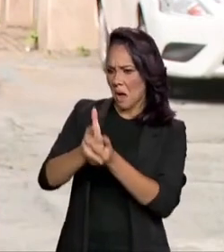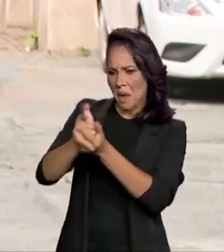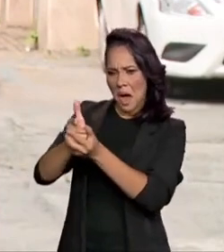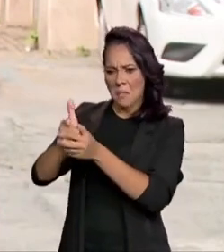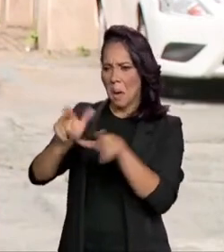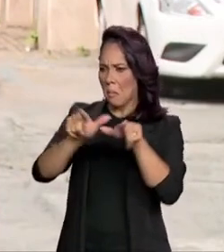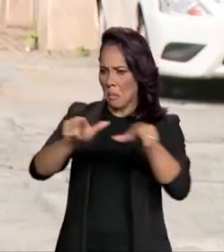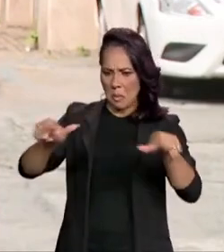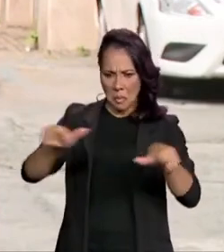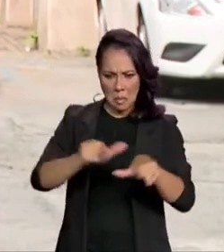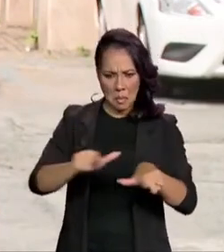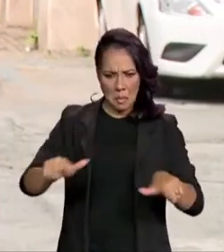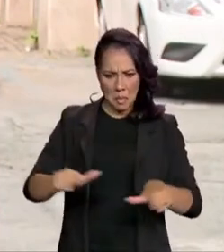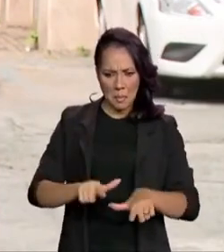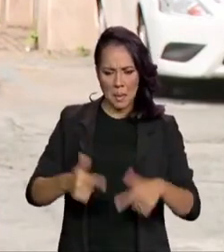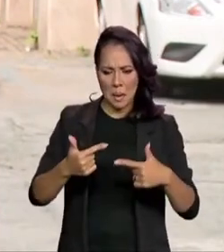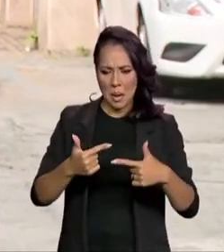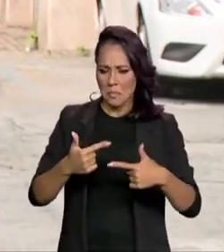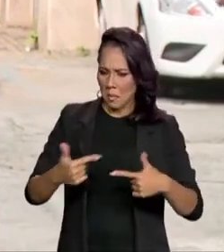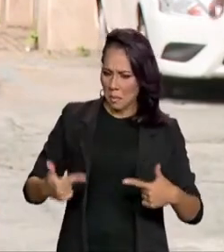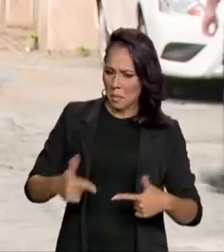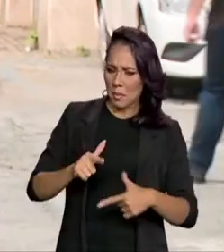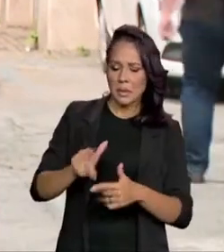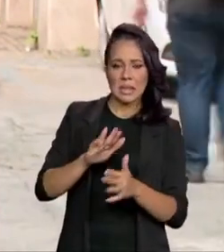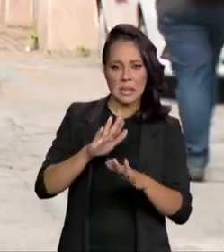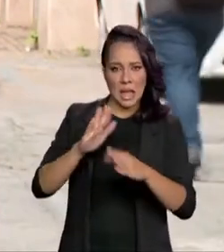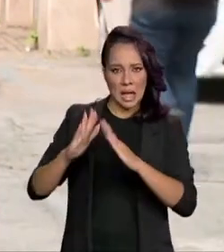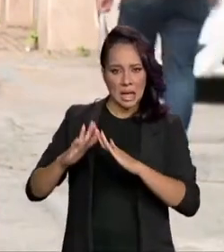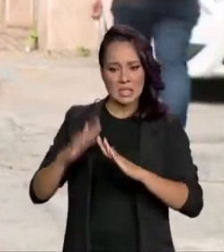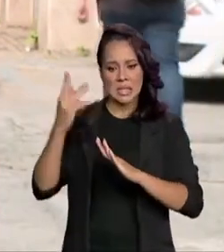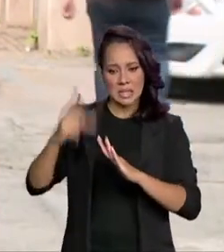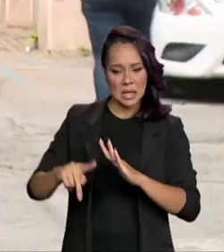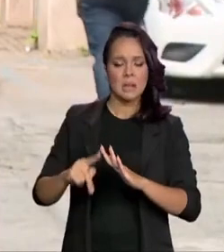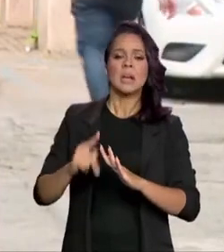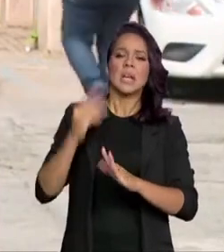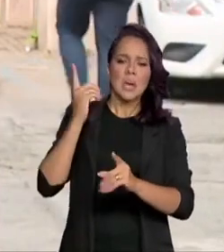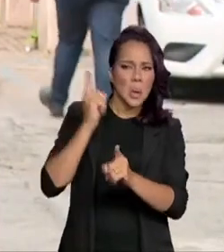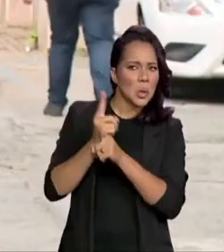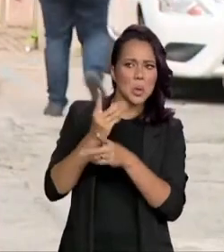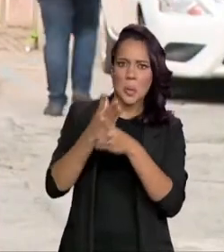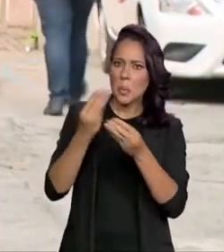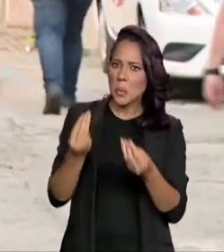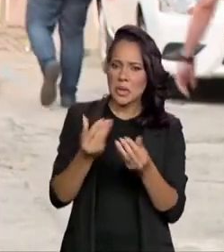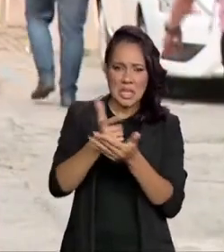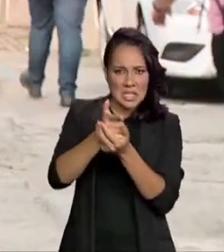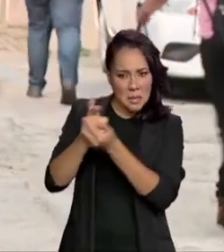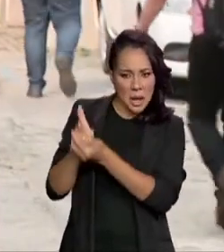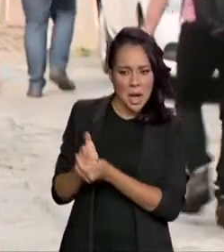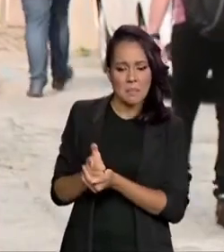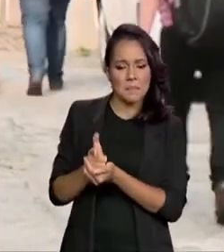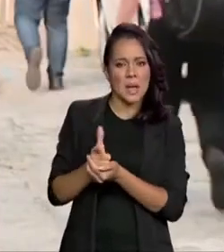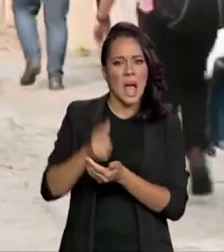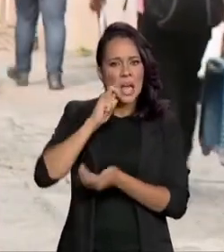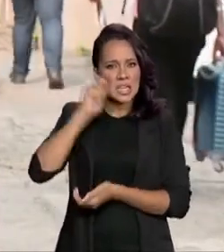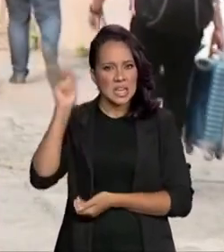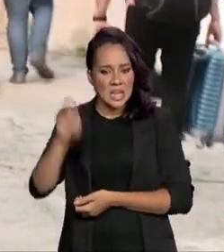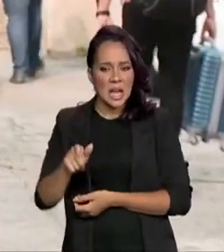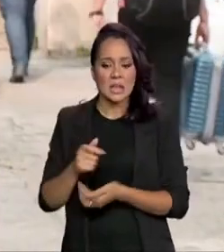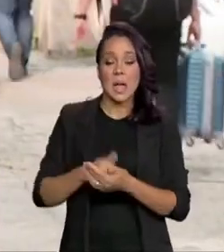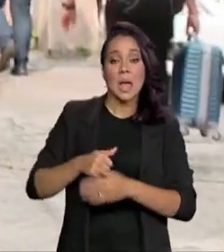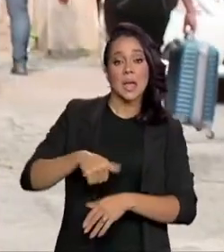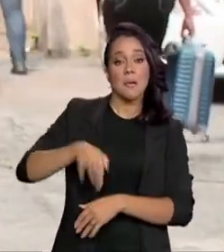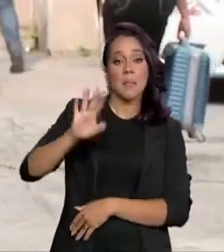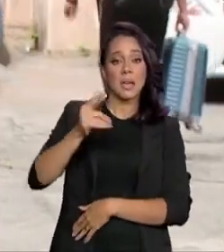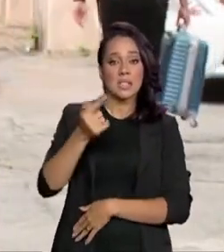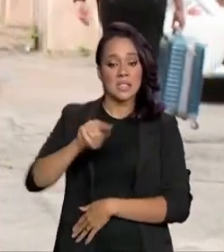arsenal bélico na casa de Jefferson em Levi Gasparian, no interior do estado do Rio, com fuzil, granadas e mais